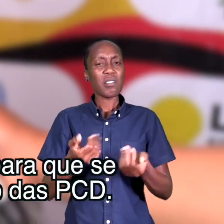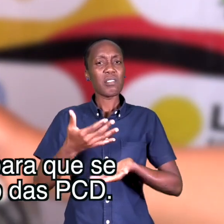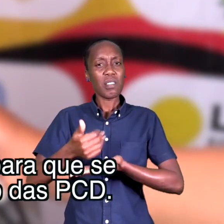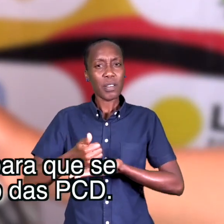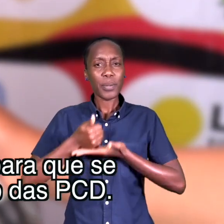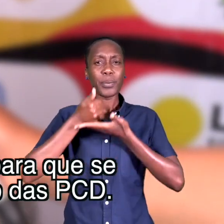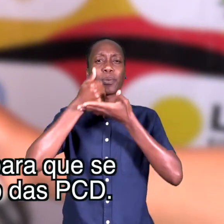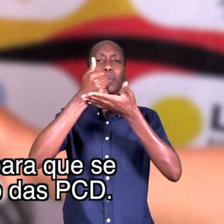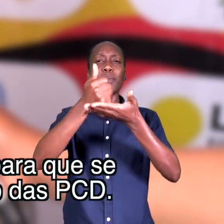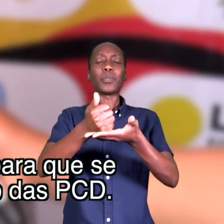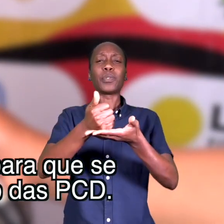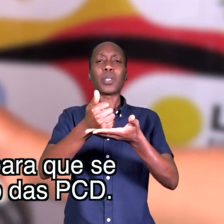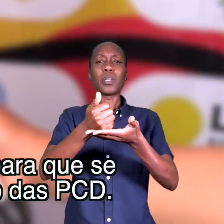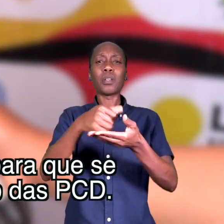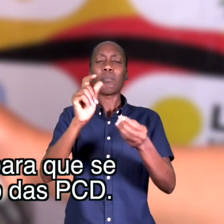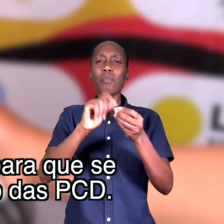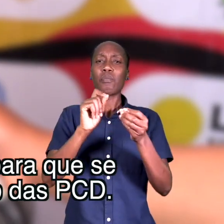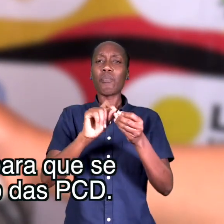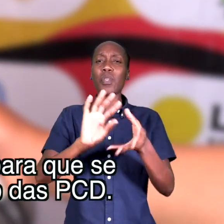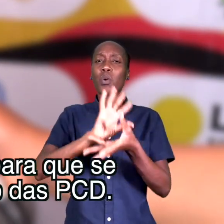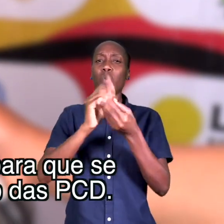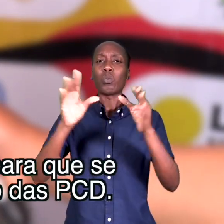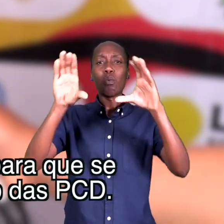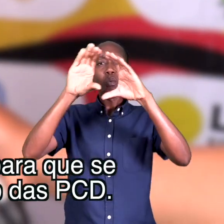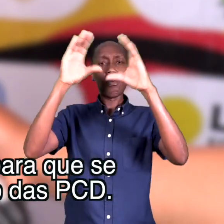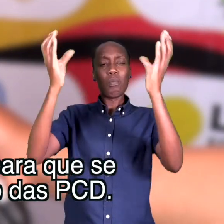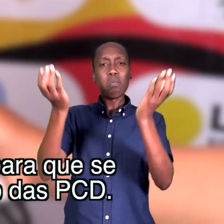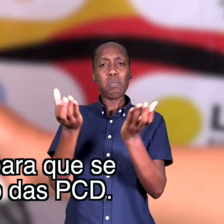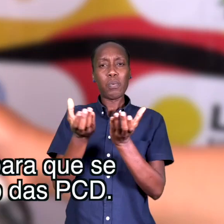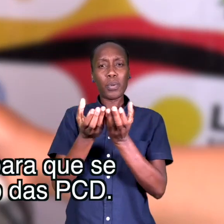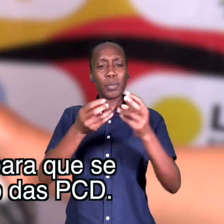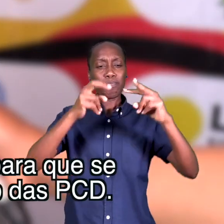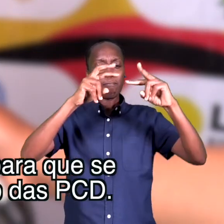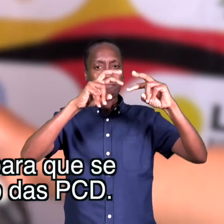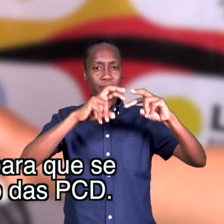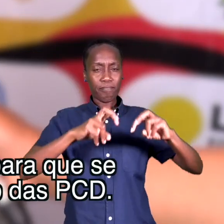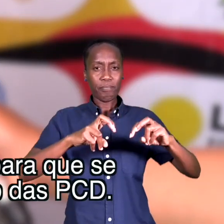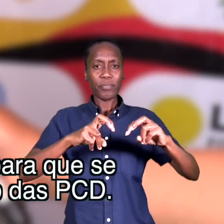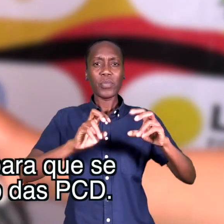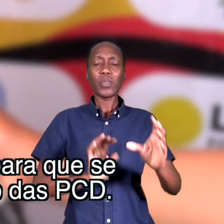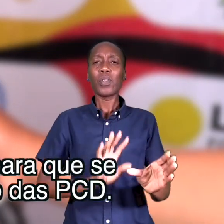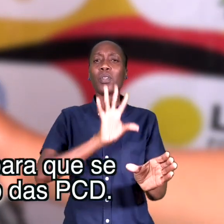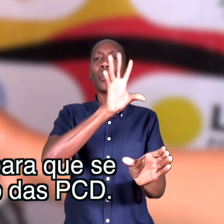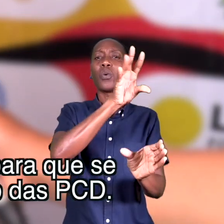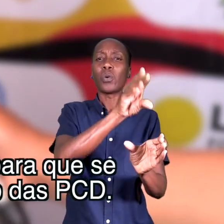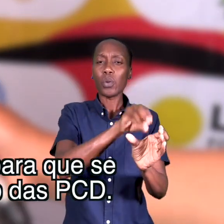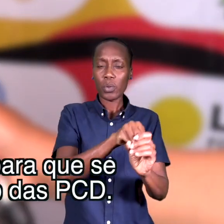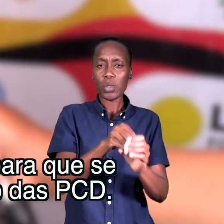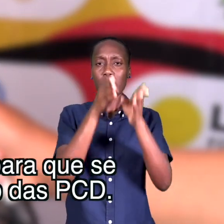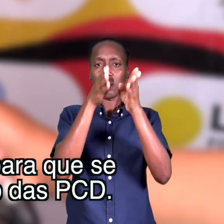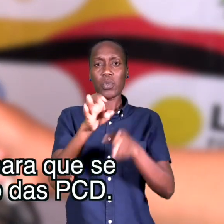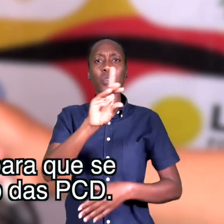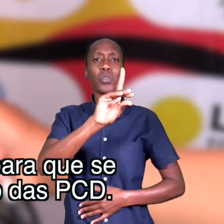a facilitar, a contribuir para que se verifique em todo o mundo a inclusão